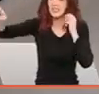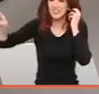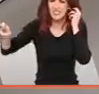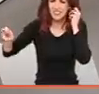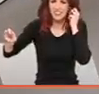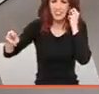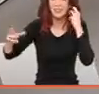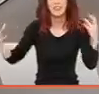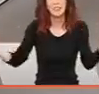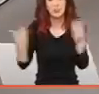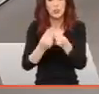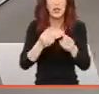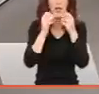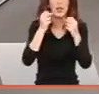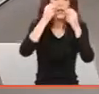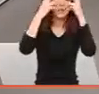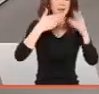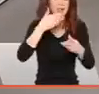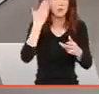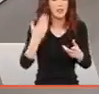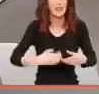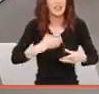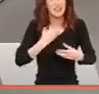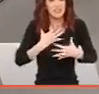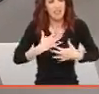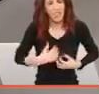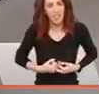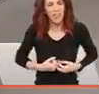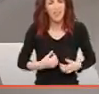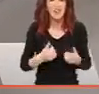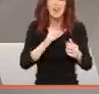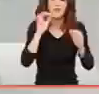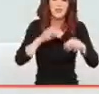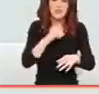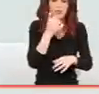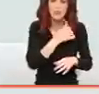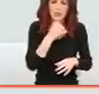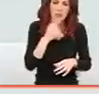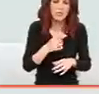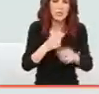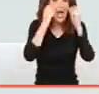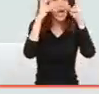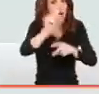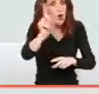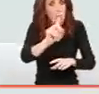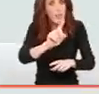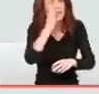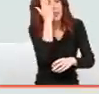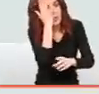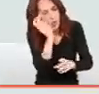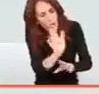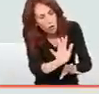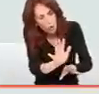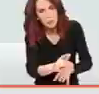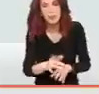muito bom, desculpa lá. Acorda de manhã a sentir-se um farrapo, acabe com esse sofrimento. Não acorde. Esse lembrei-me da